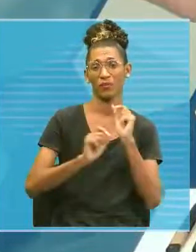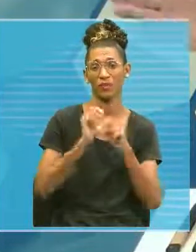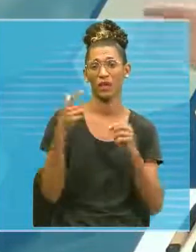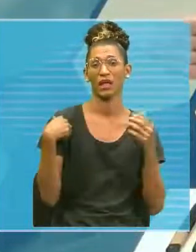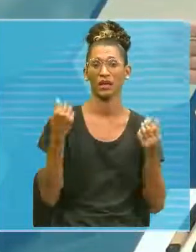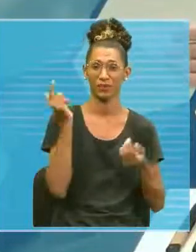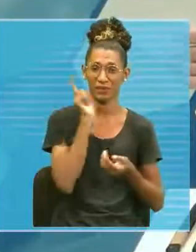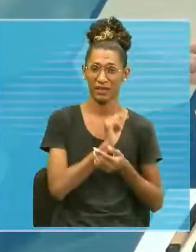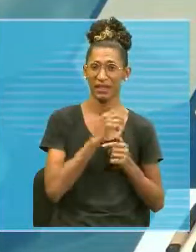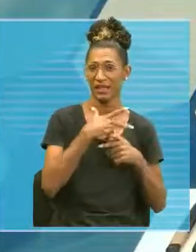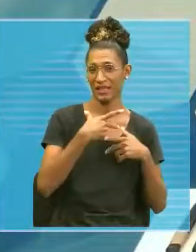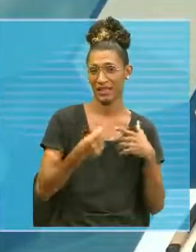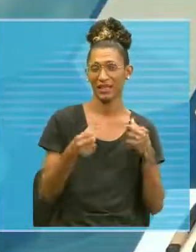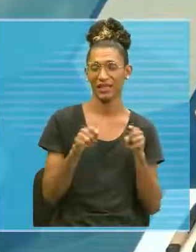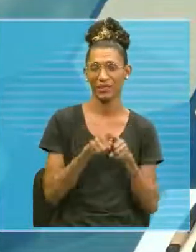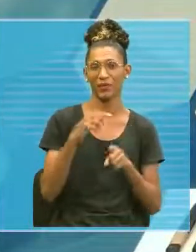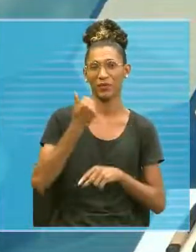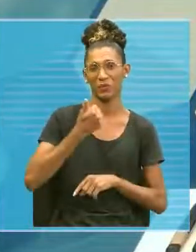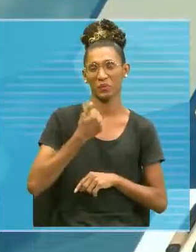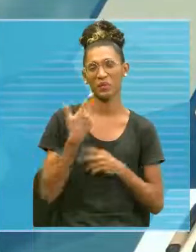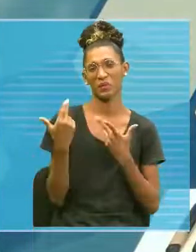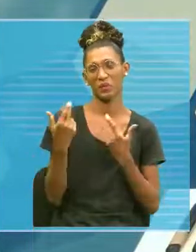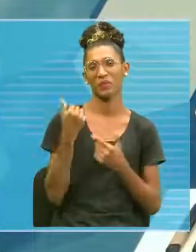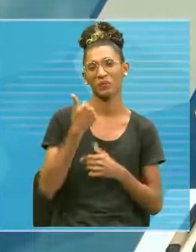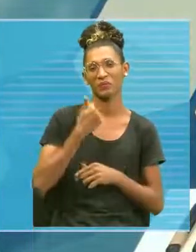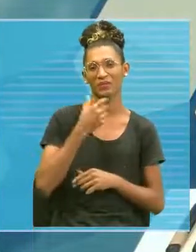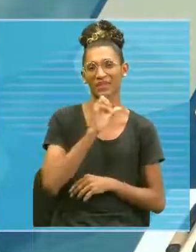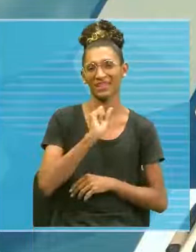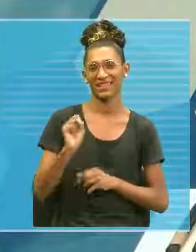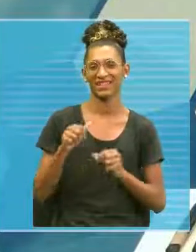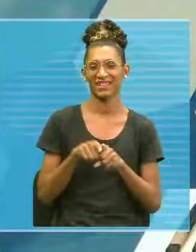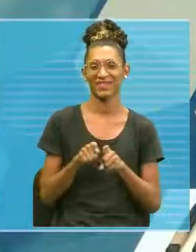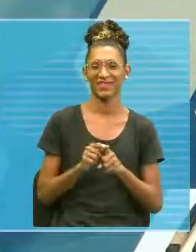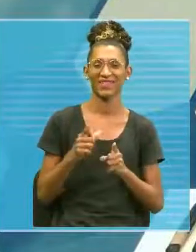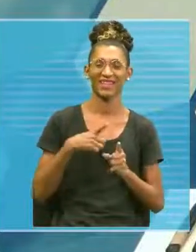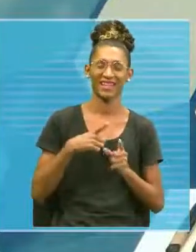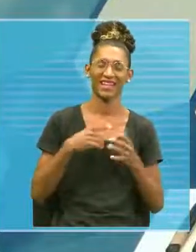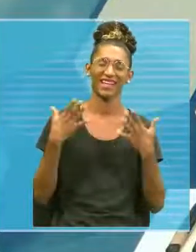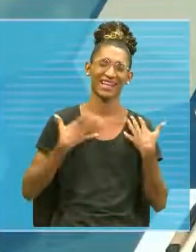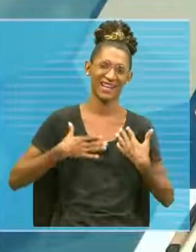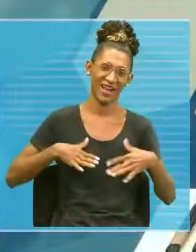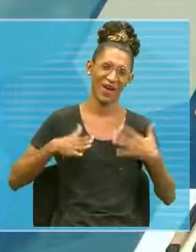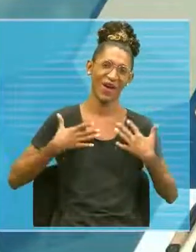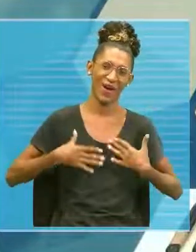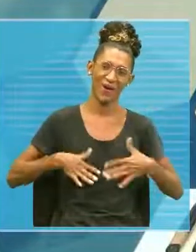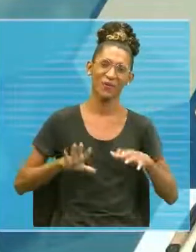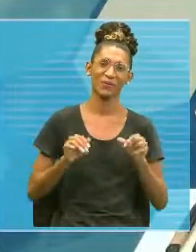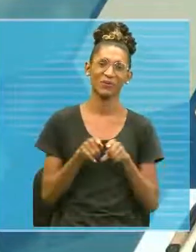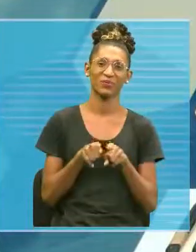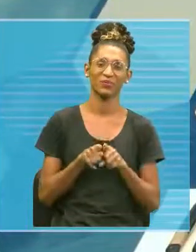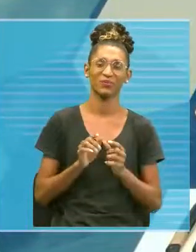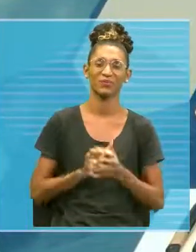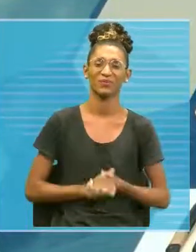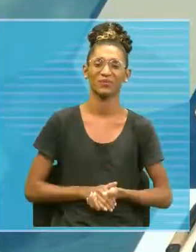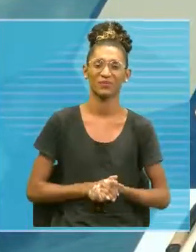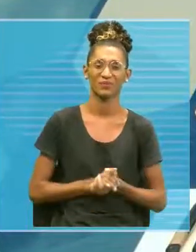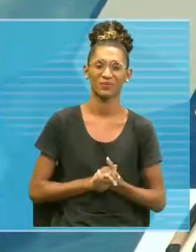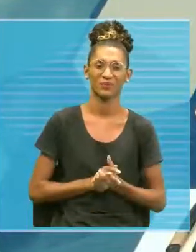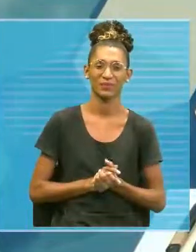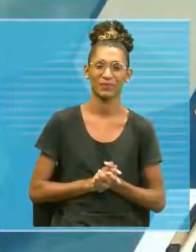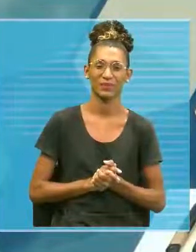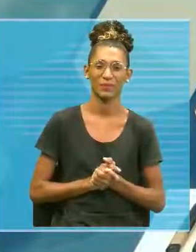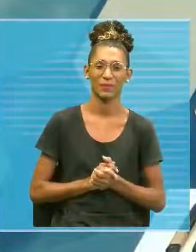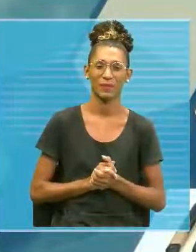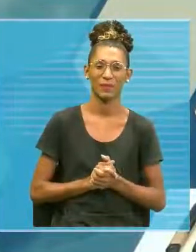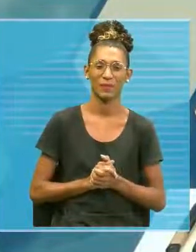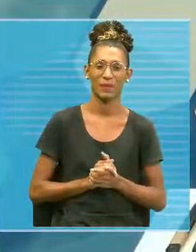vencer como a gente venceu esse primeiro semestre né com um pouco mais de tranquilidade diante das coisas já que deu